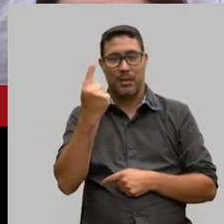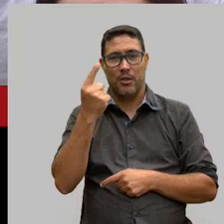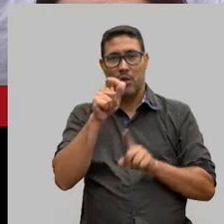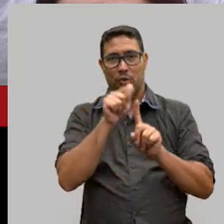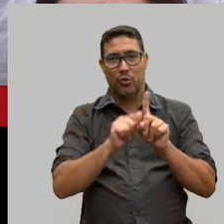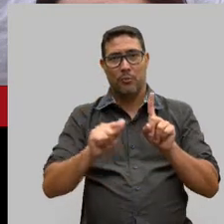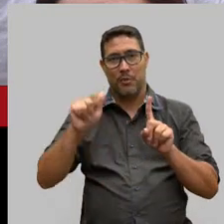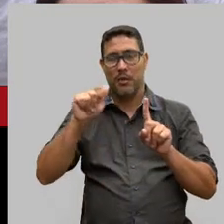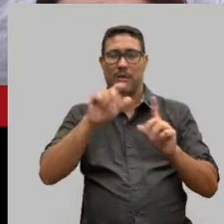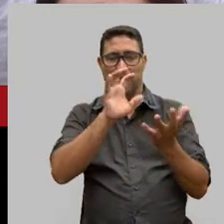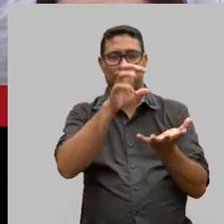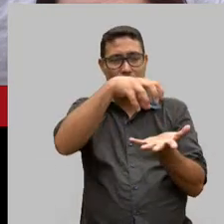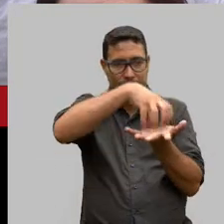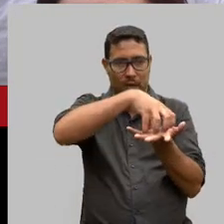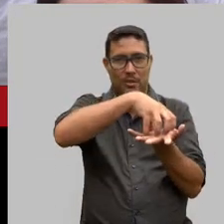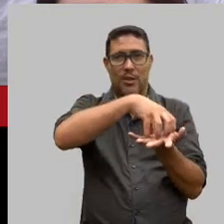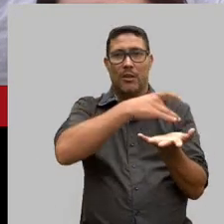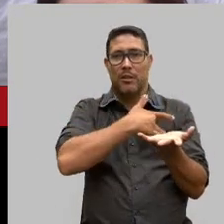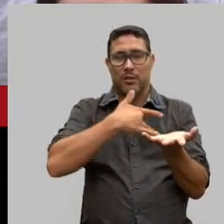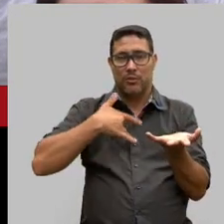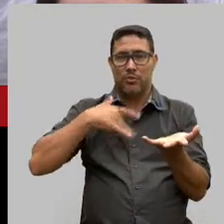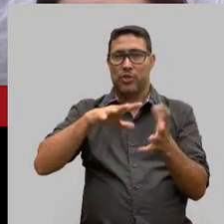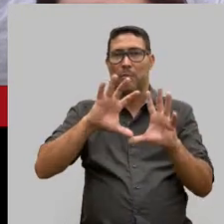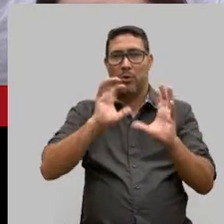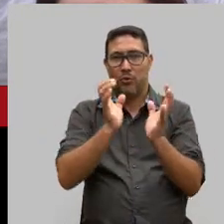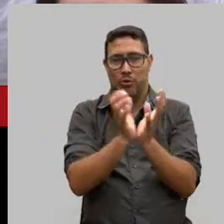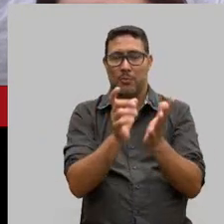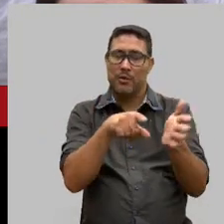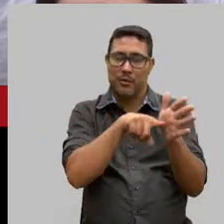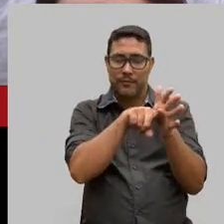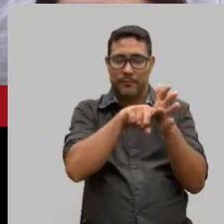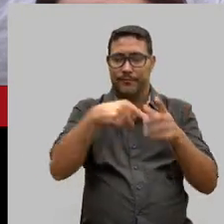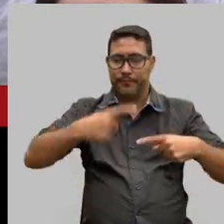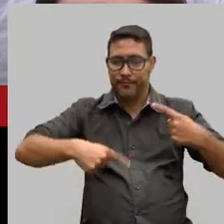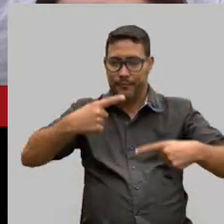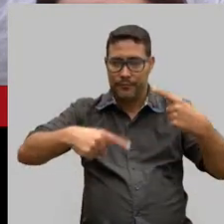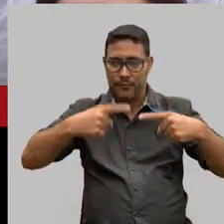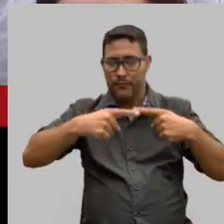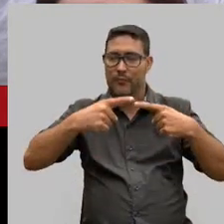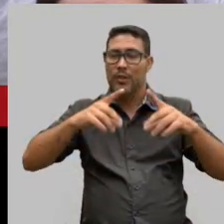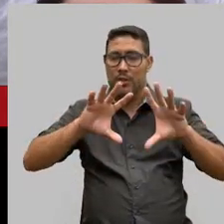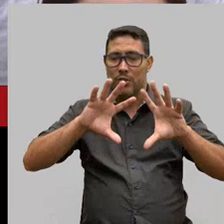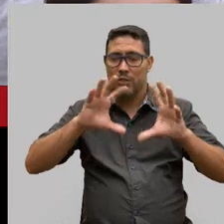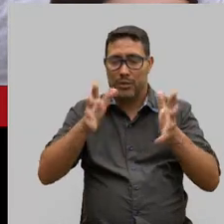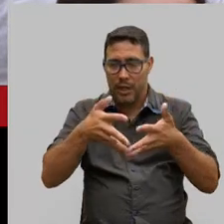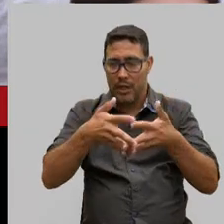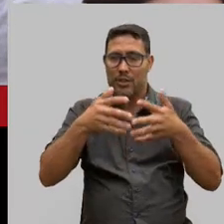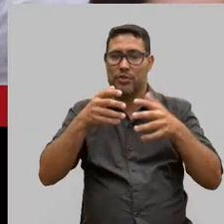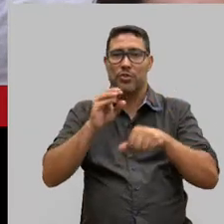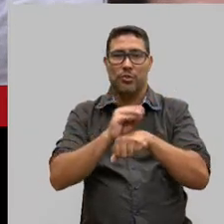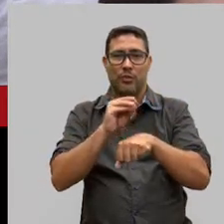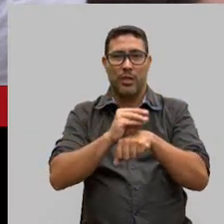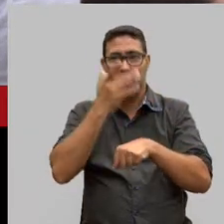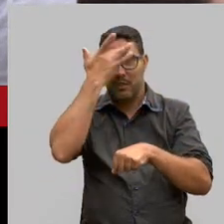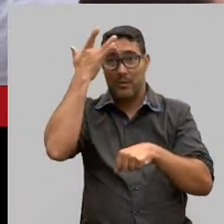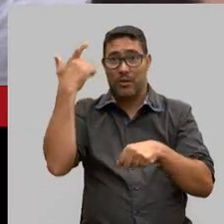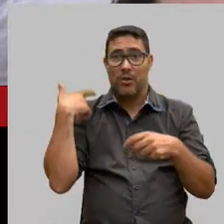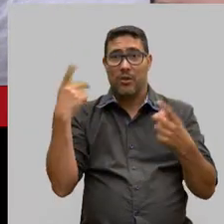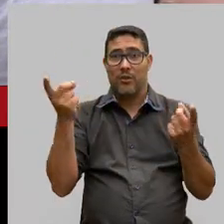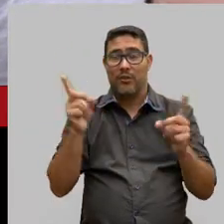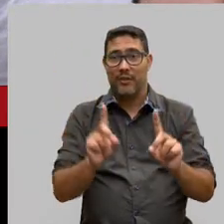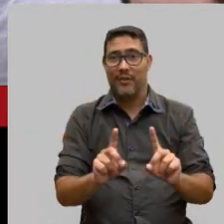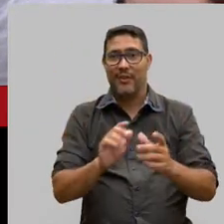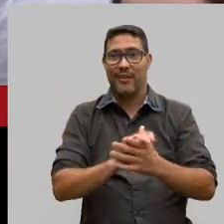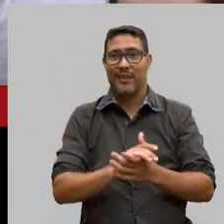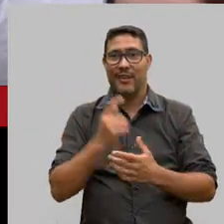Saúde é uma comissão que trata das políticas da rede de cuidado da pessoa com deficiência para que essas